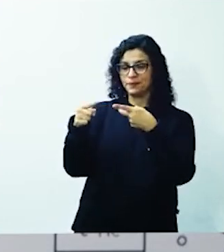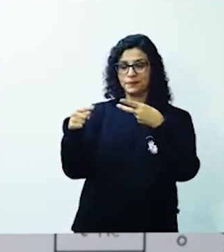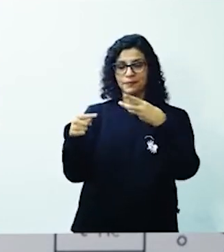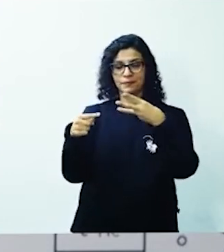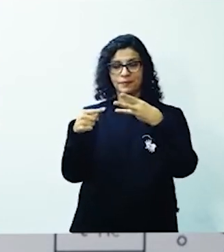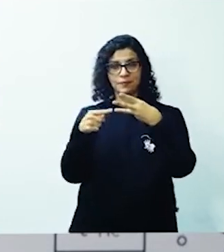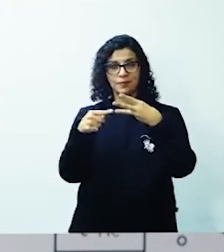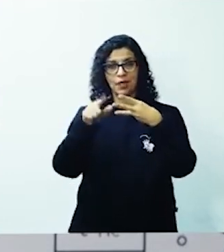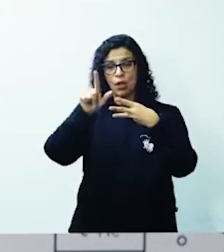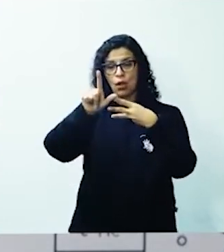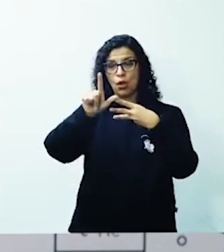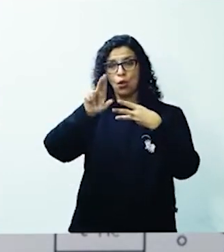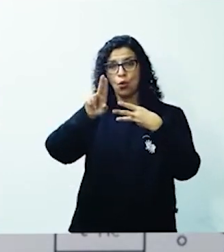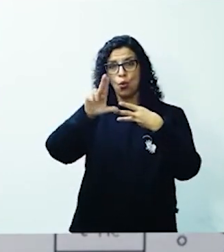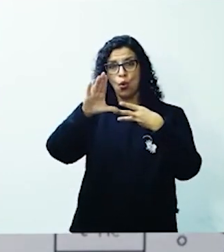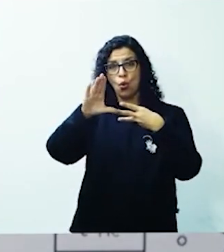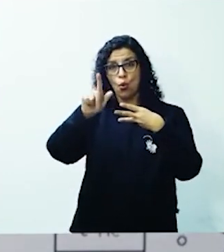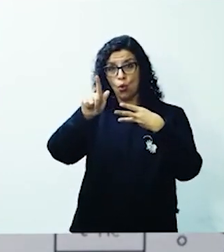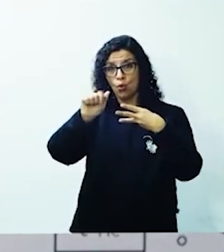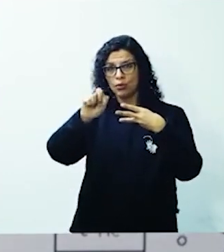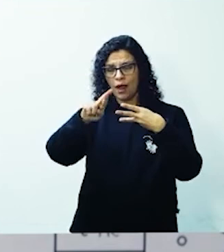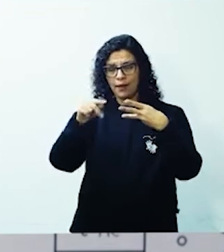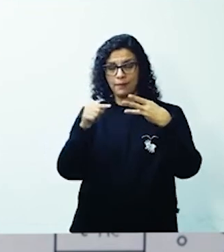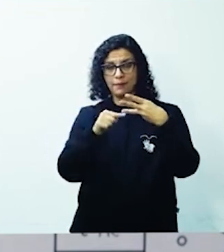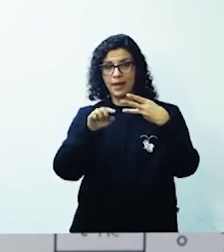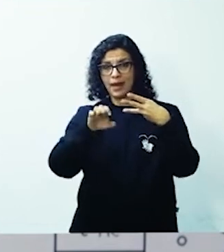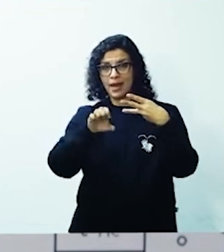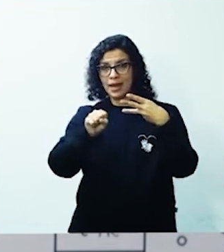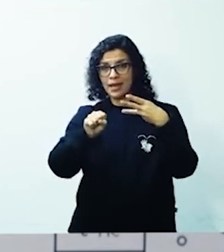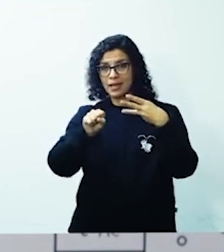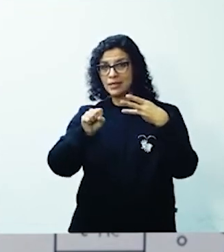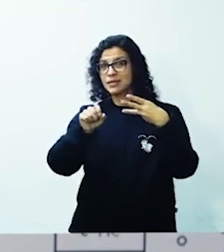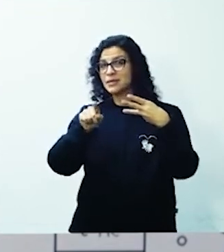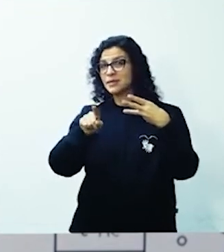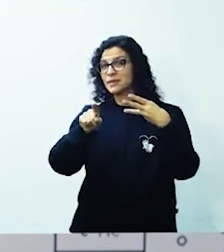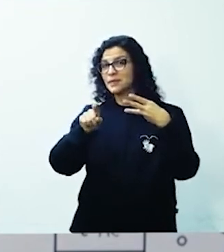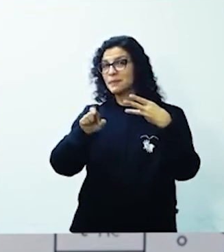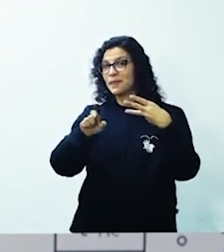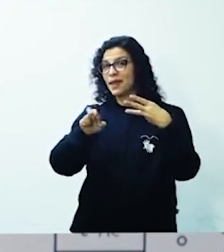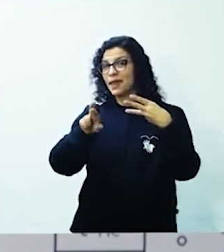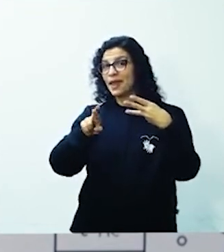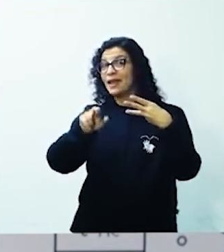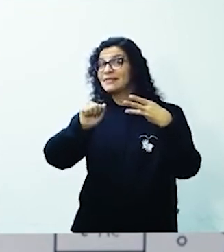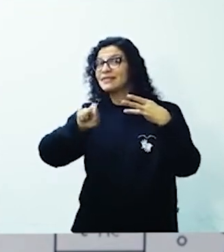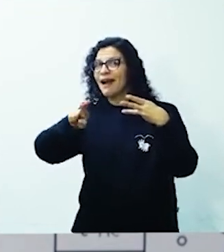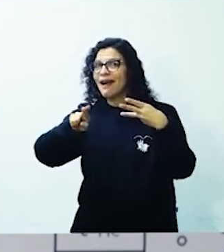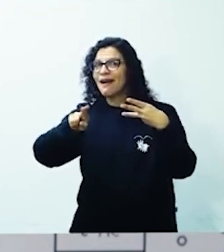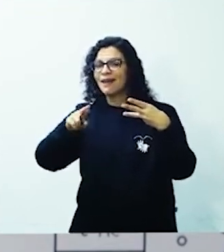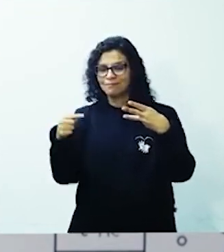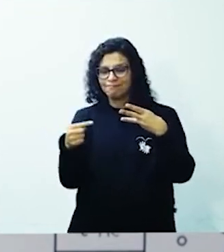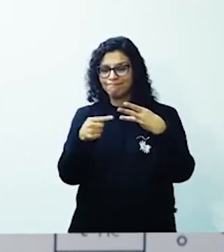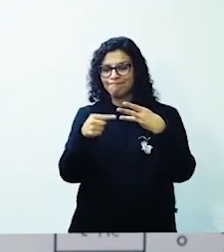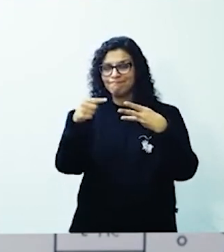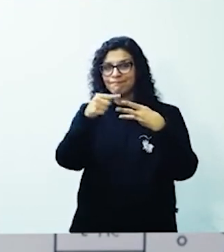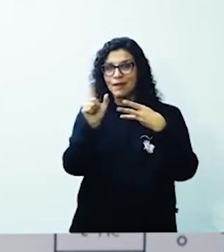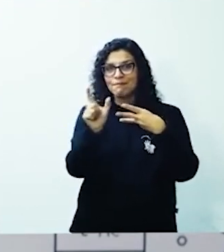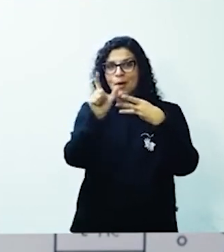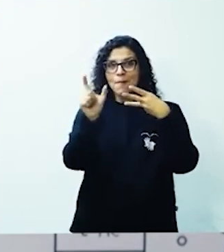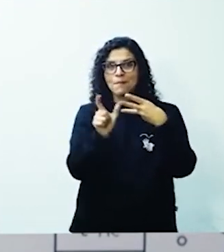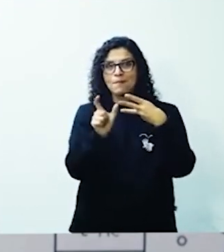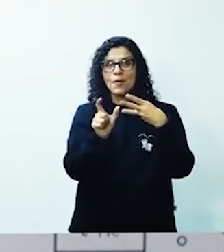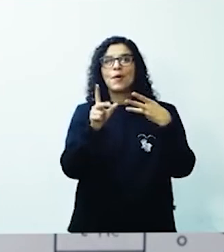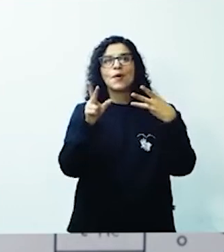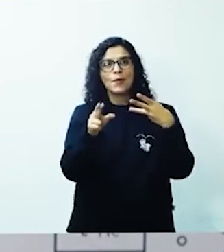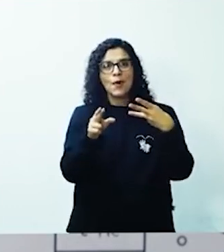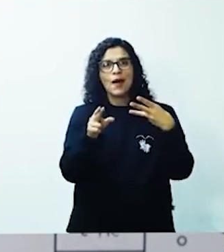com esperar. Então, vai fazer um som muito parecido, por isso nós chamamos de rima. E o